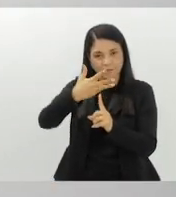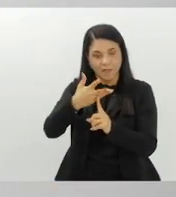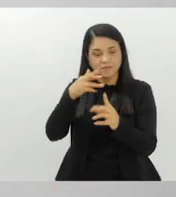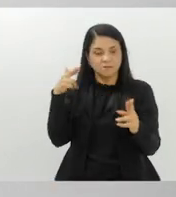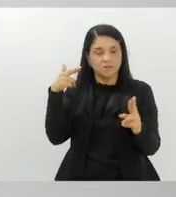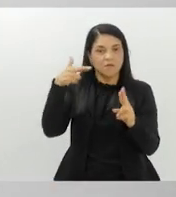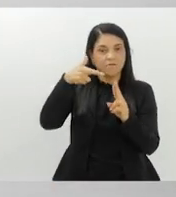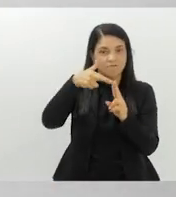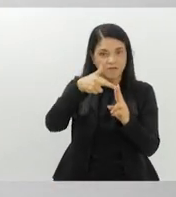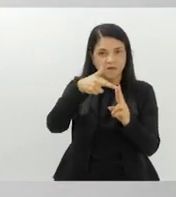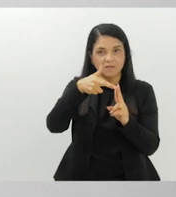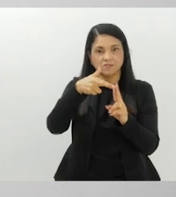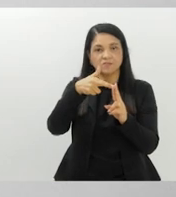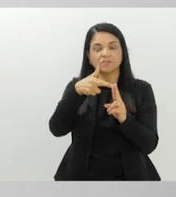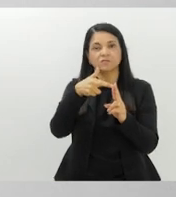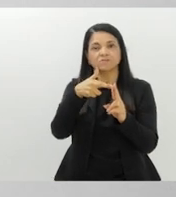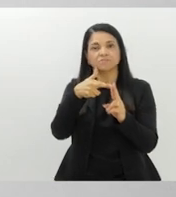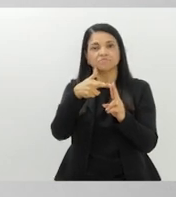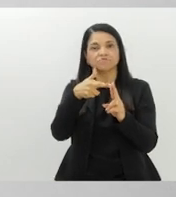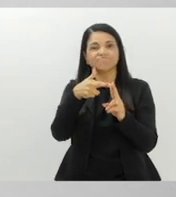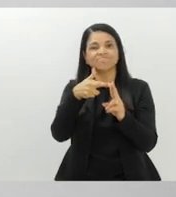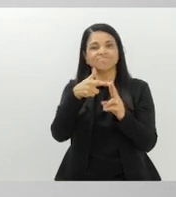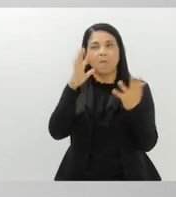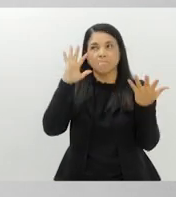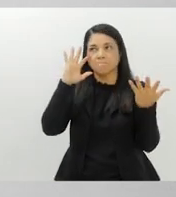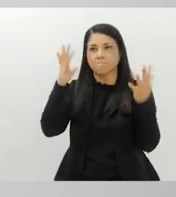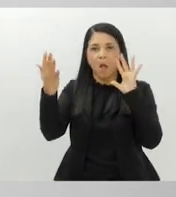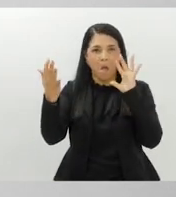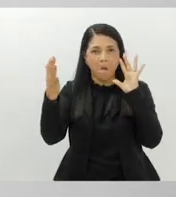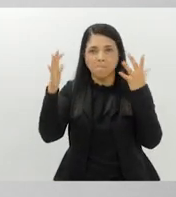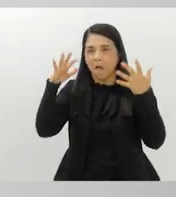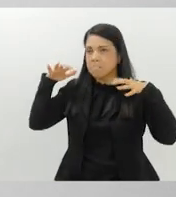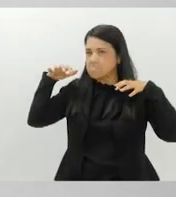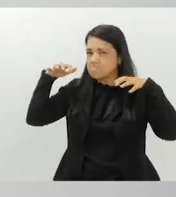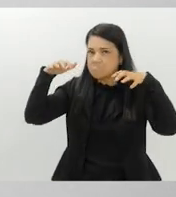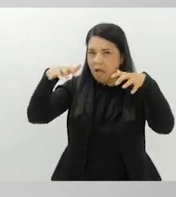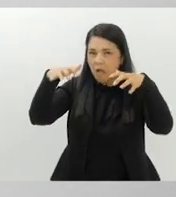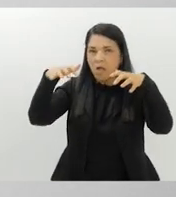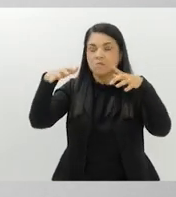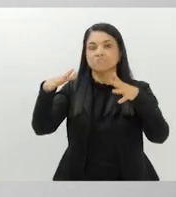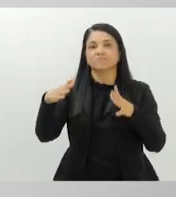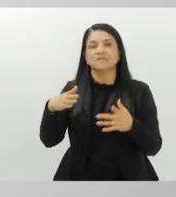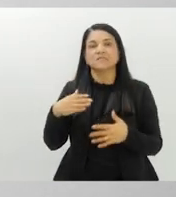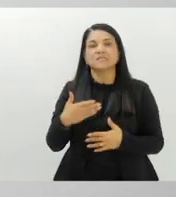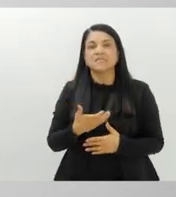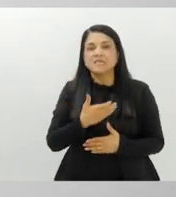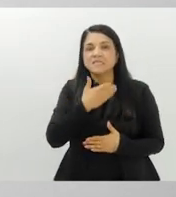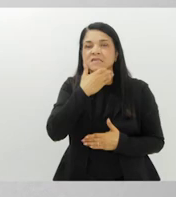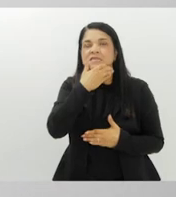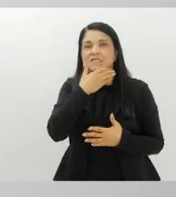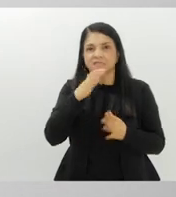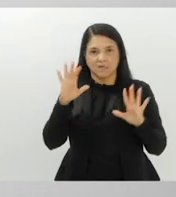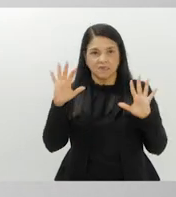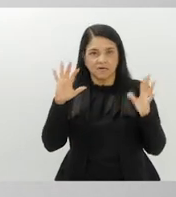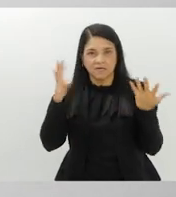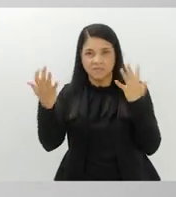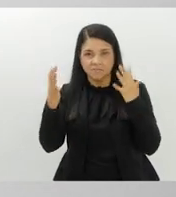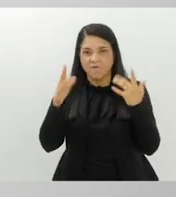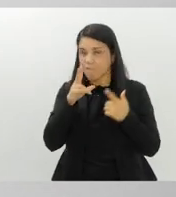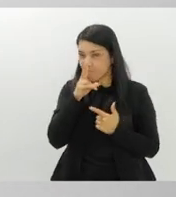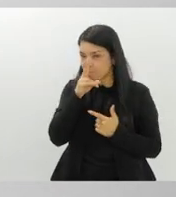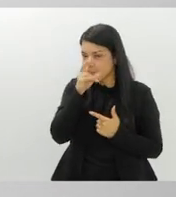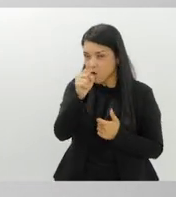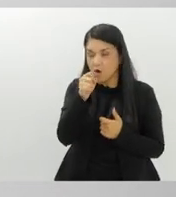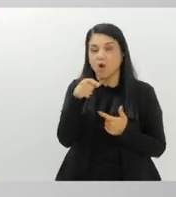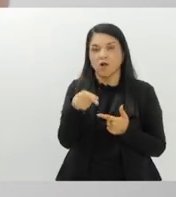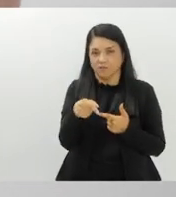relacionadas às questões de desastres, de acidentes, de crise climática, que tem sido muito forte, que tem sido temas